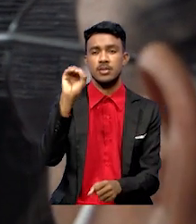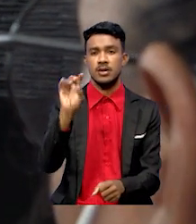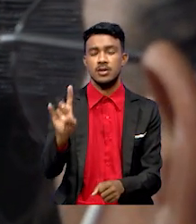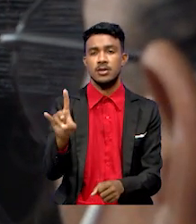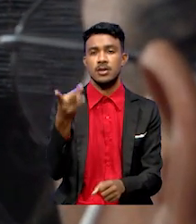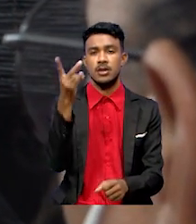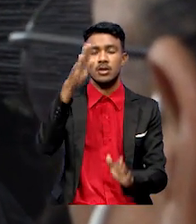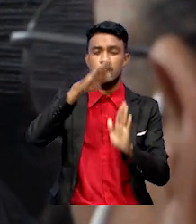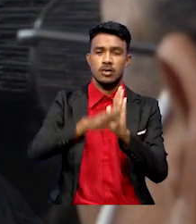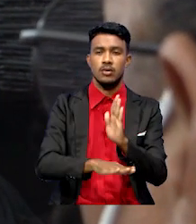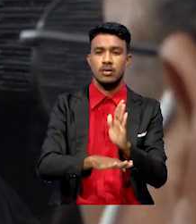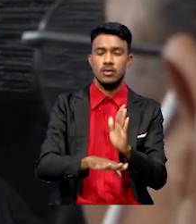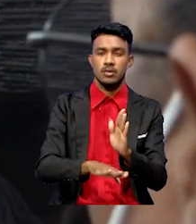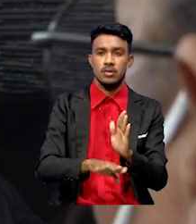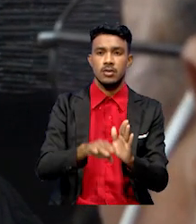Ia stenta